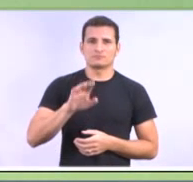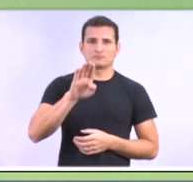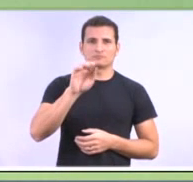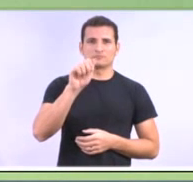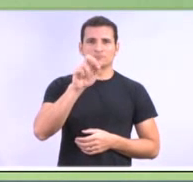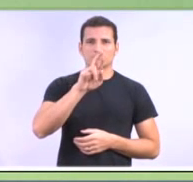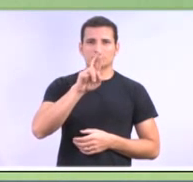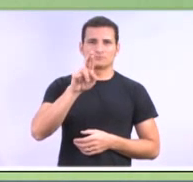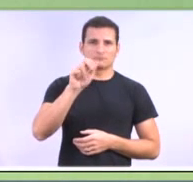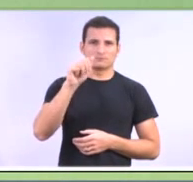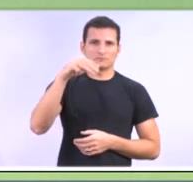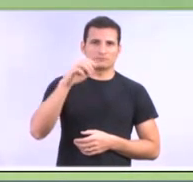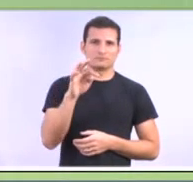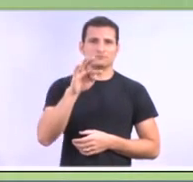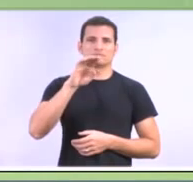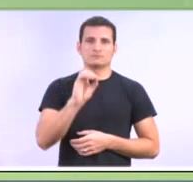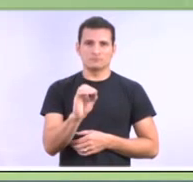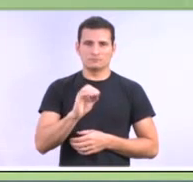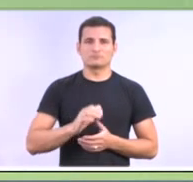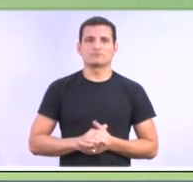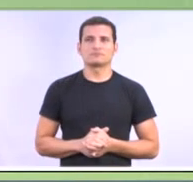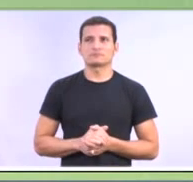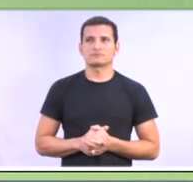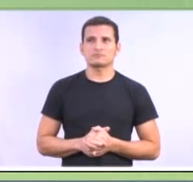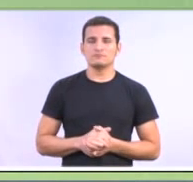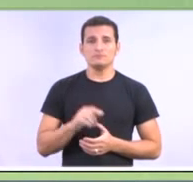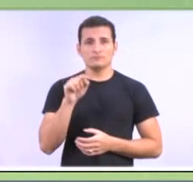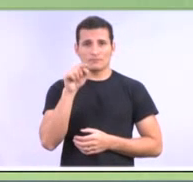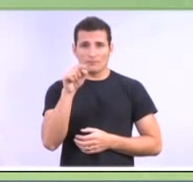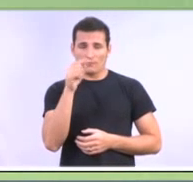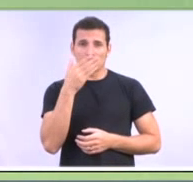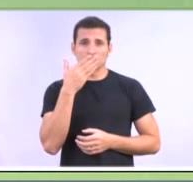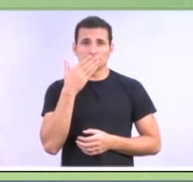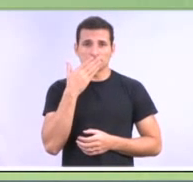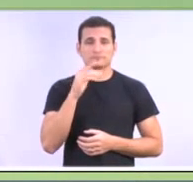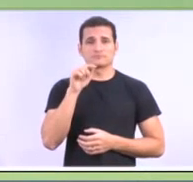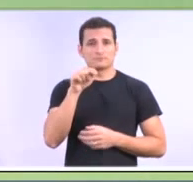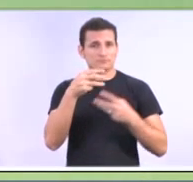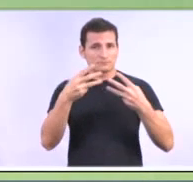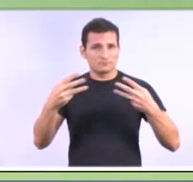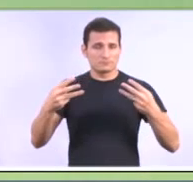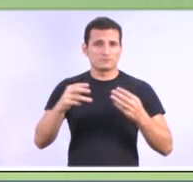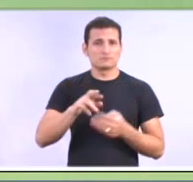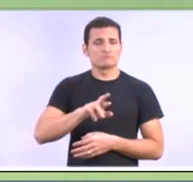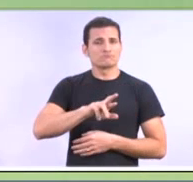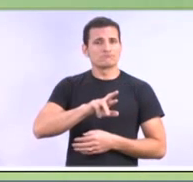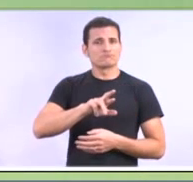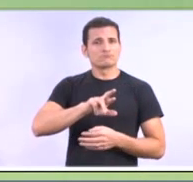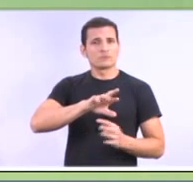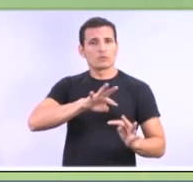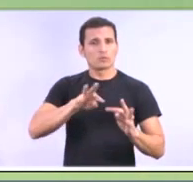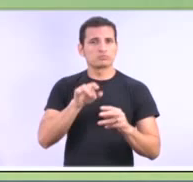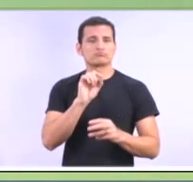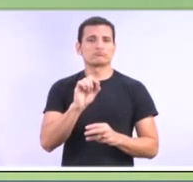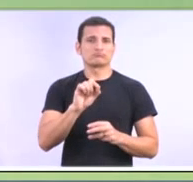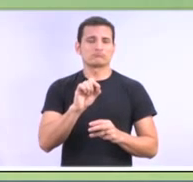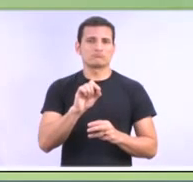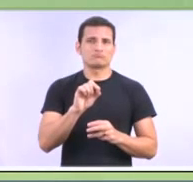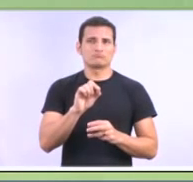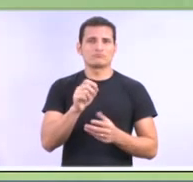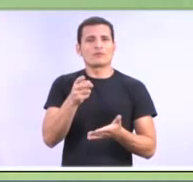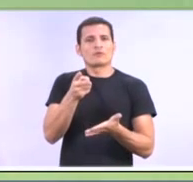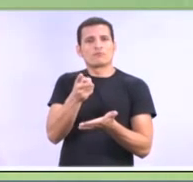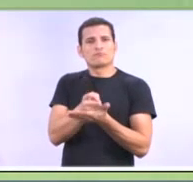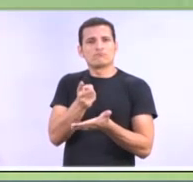Topologia em barramento. O que é isso? Nessa topologia, todos os dispositivos conectam-se ao mesmo meio